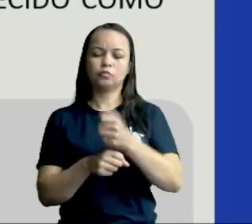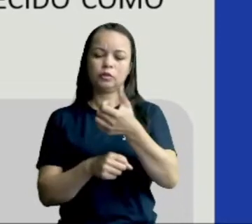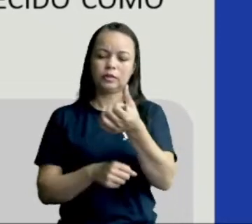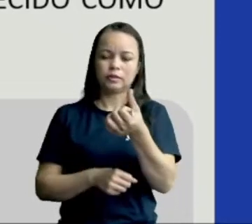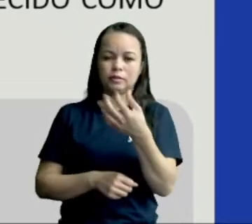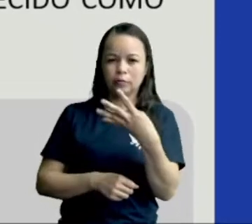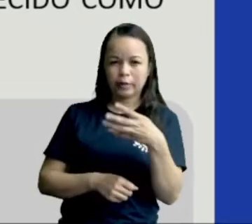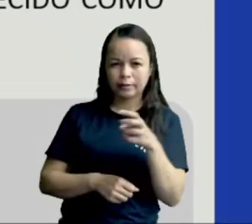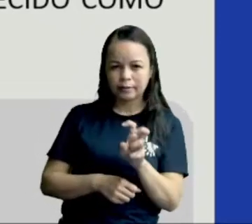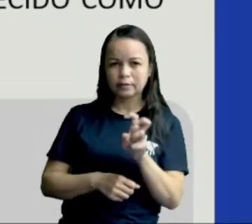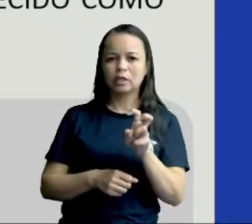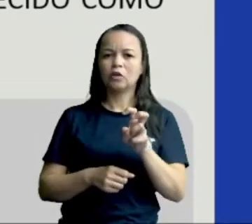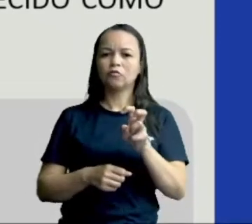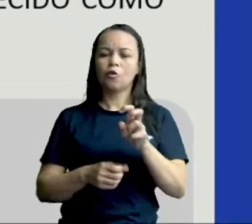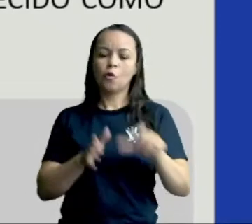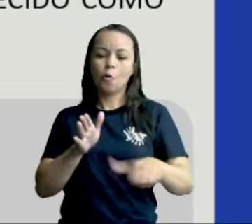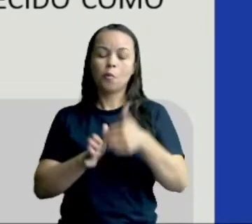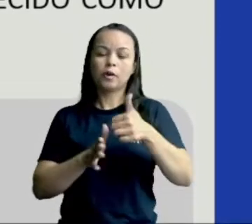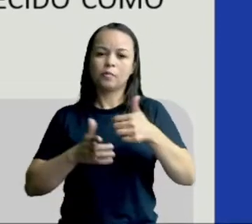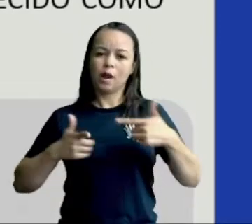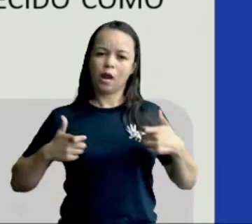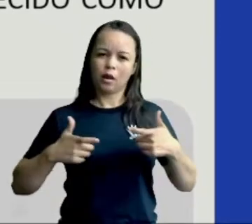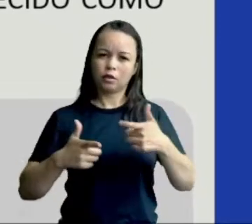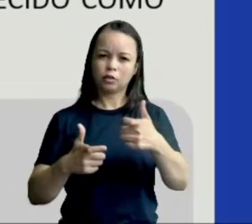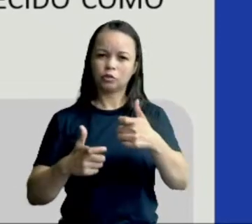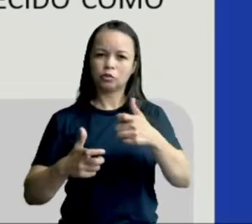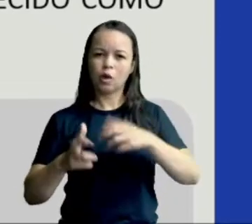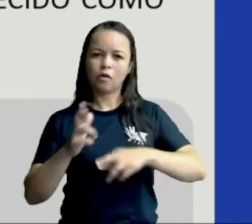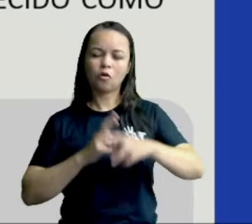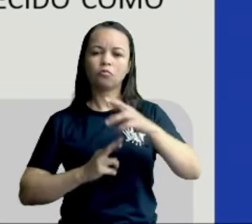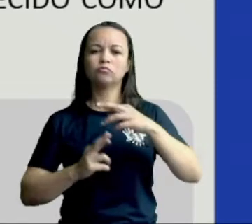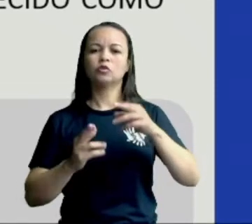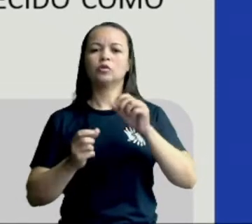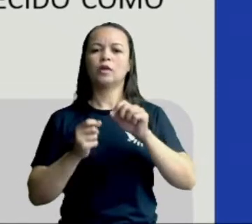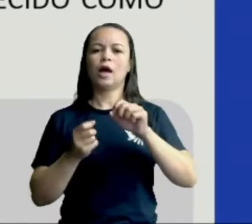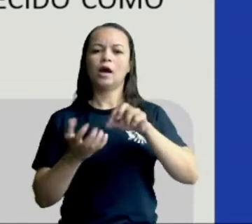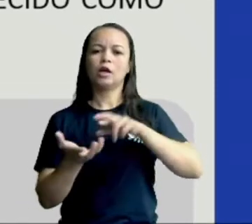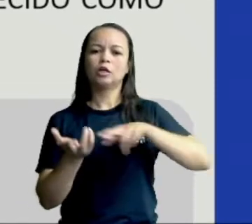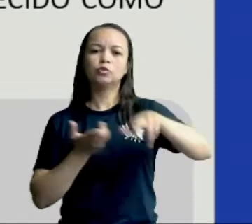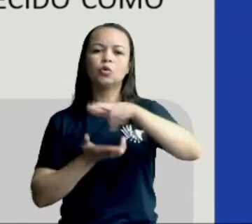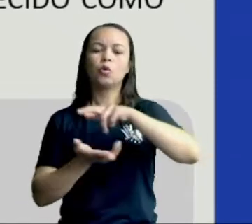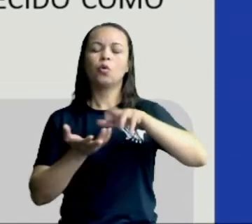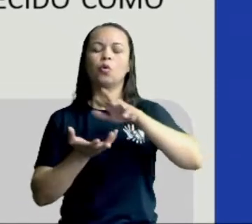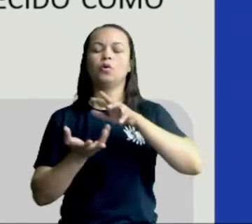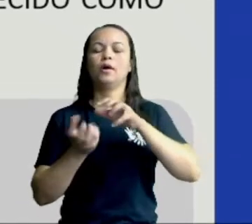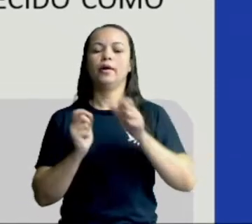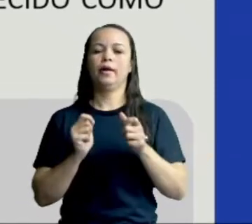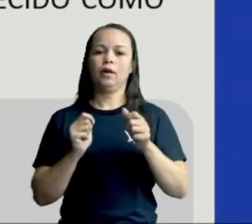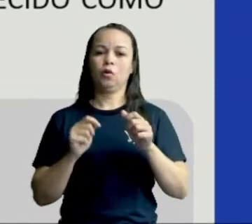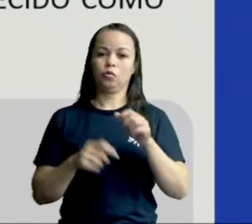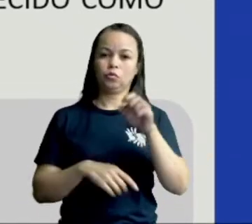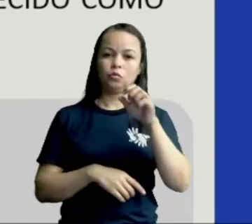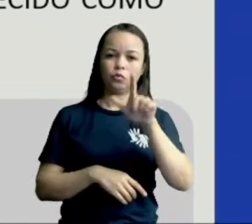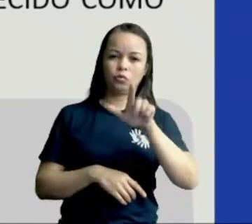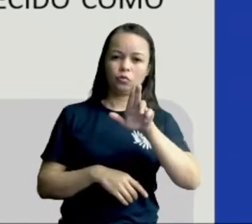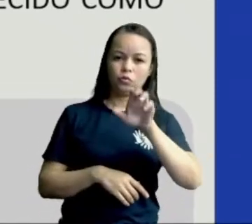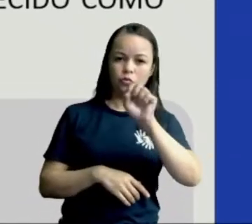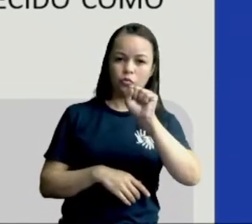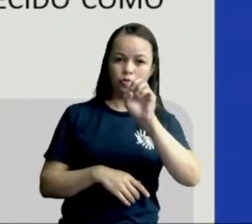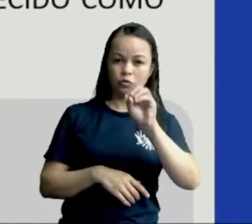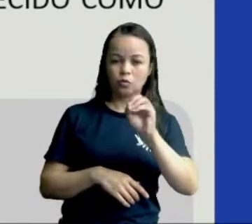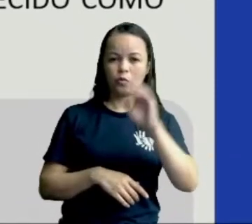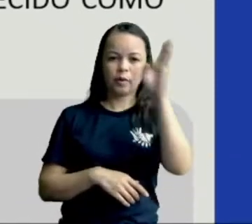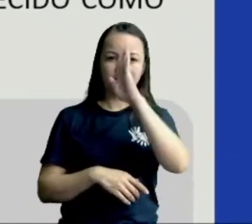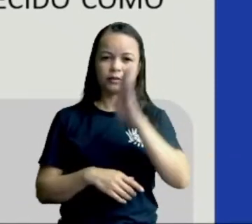grande combate do movimento revolucionário luso-brasileiro contra os invasores holandeses, a capitania de